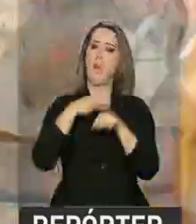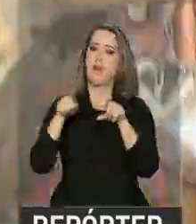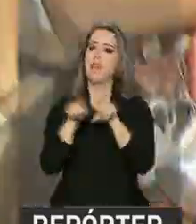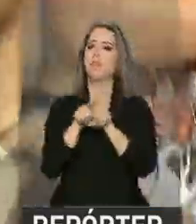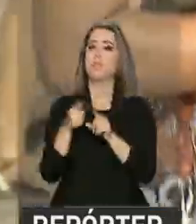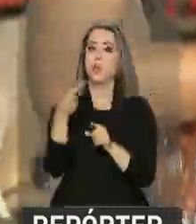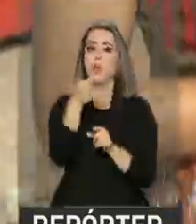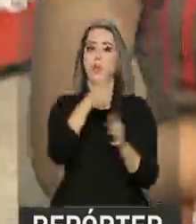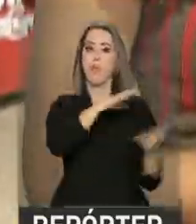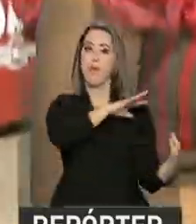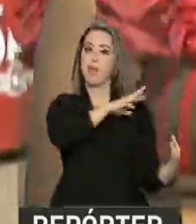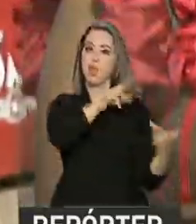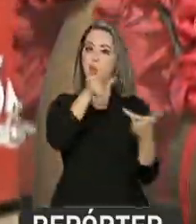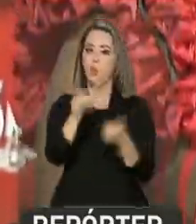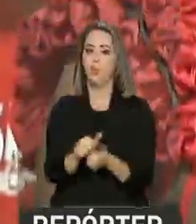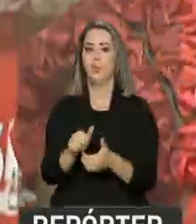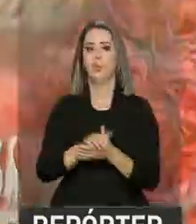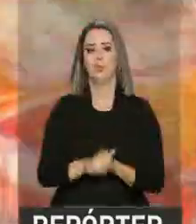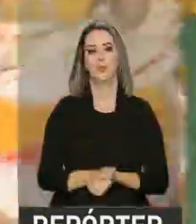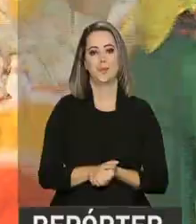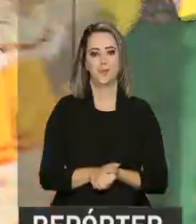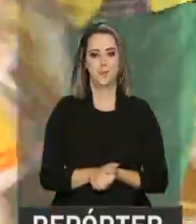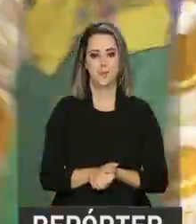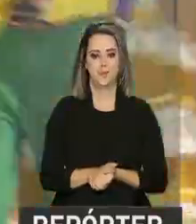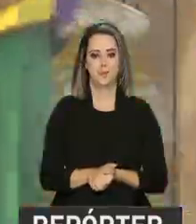outros países também através da Embratur.